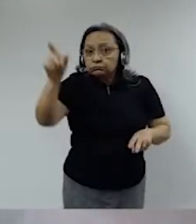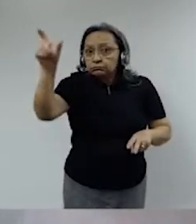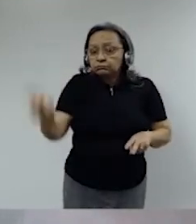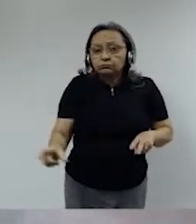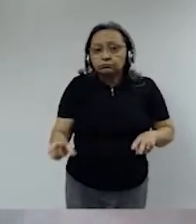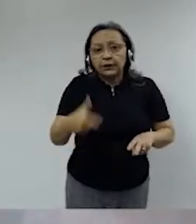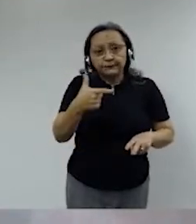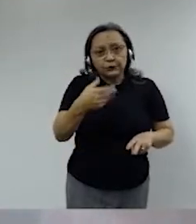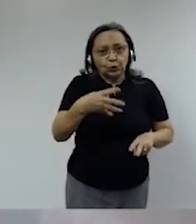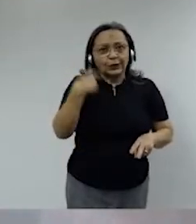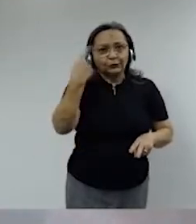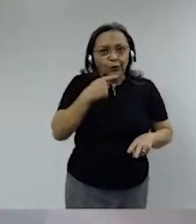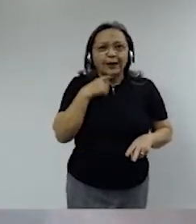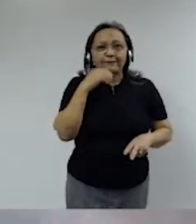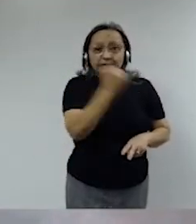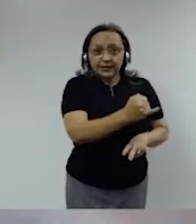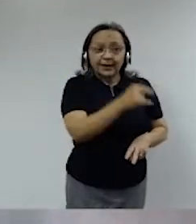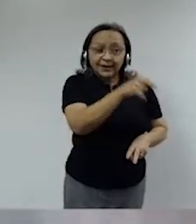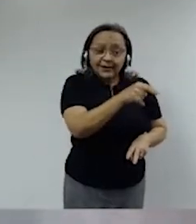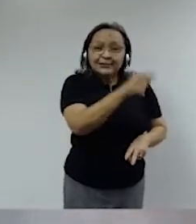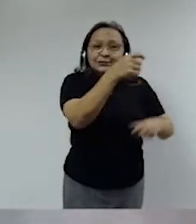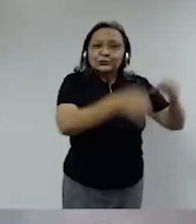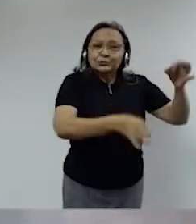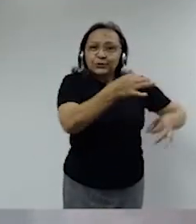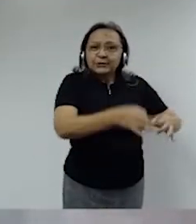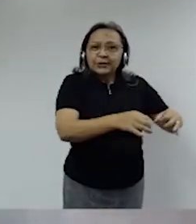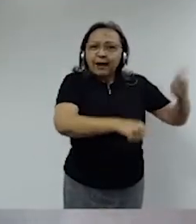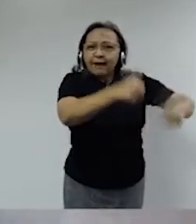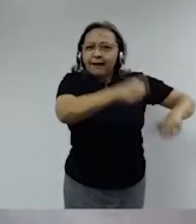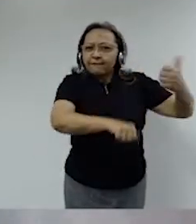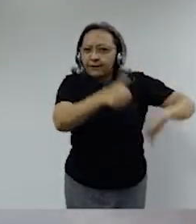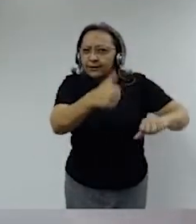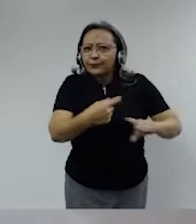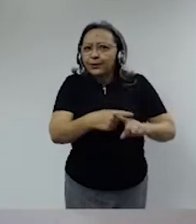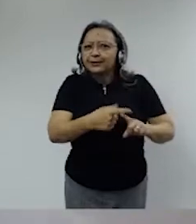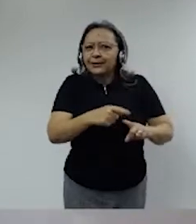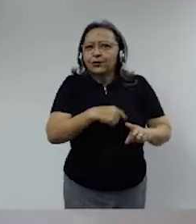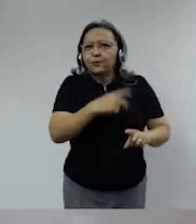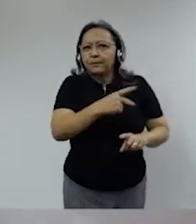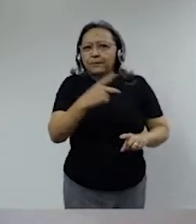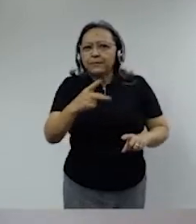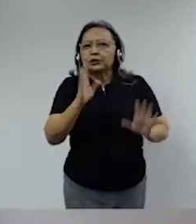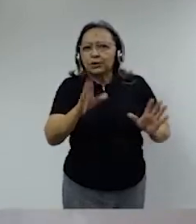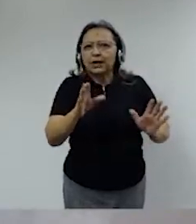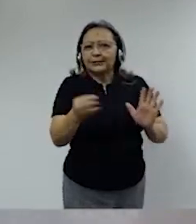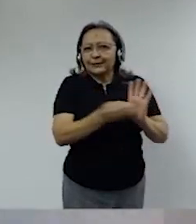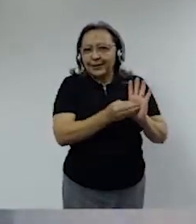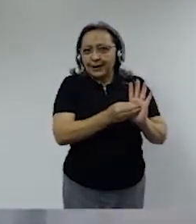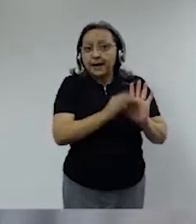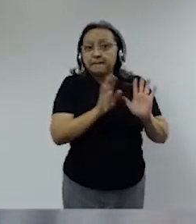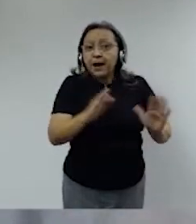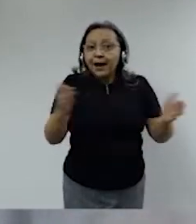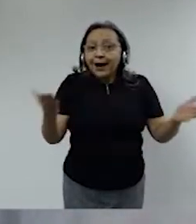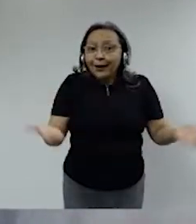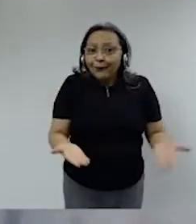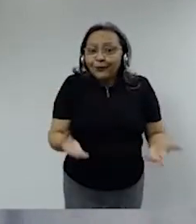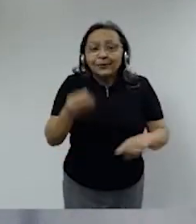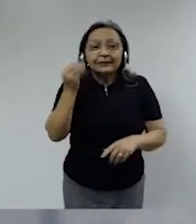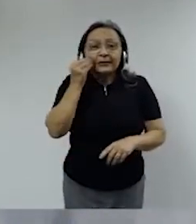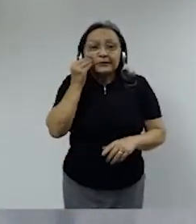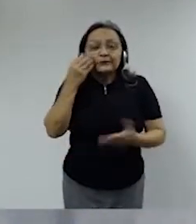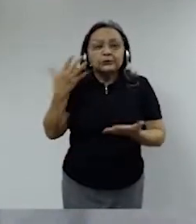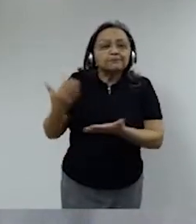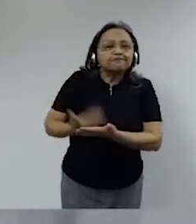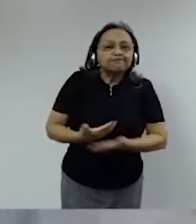Em 24 horas, e o juiz haveria de avaliar isso. O CPP já trazia isso, né? Mas agora, numa tentativa mais de